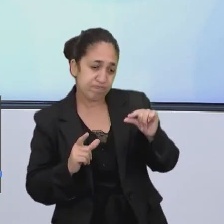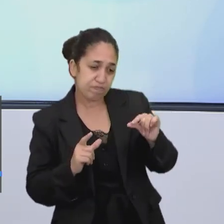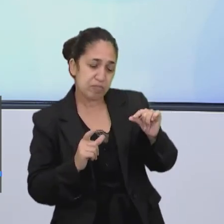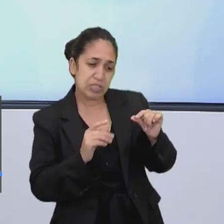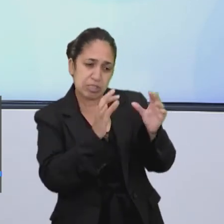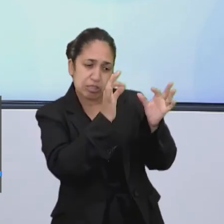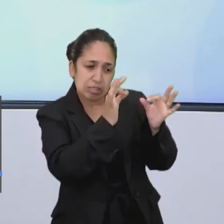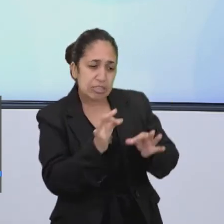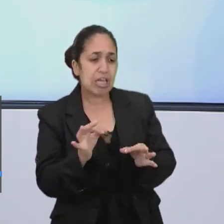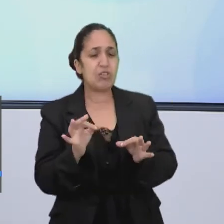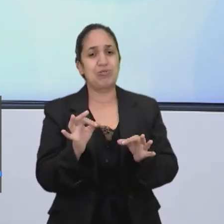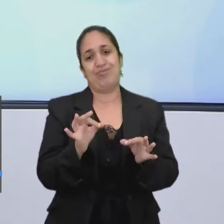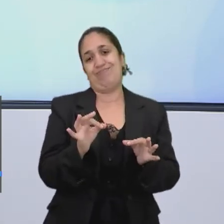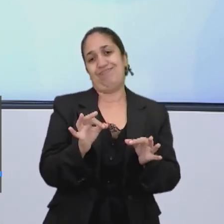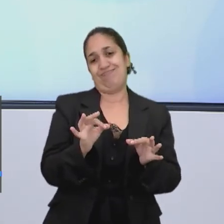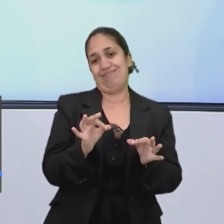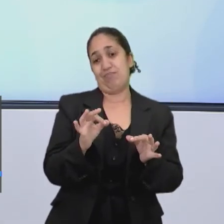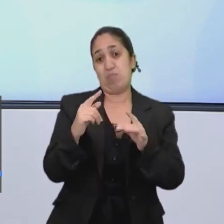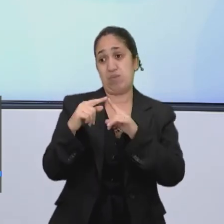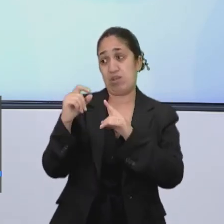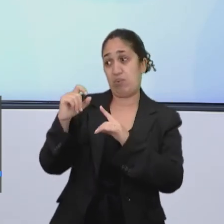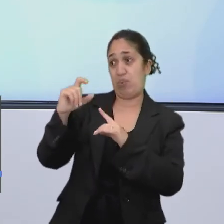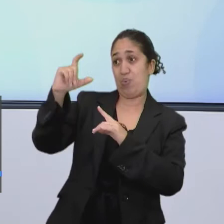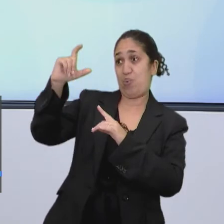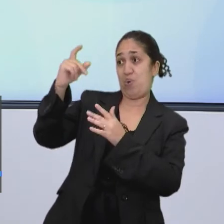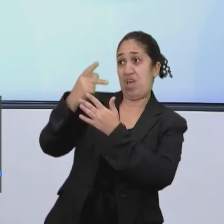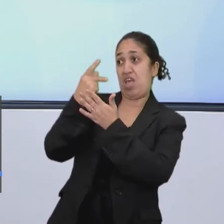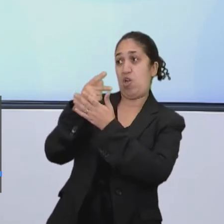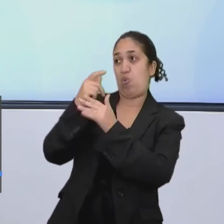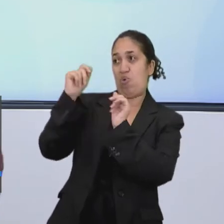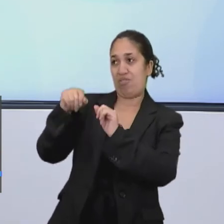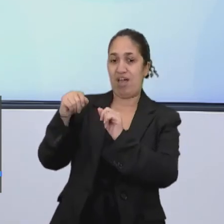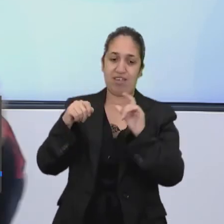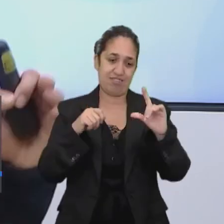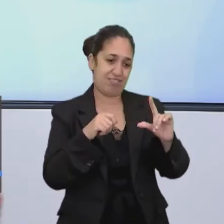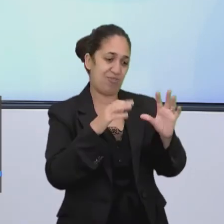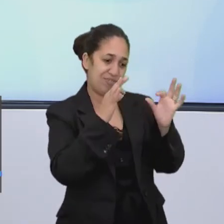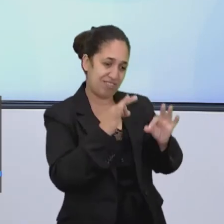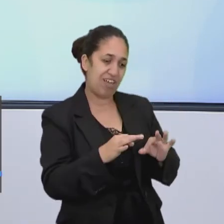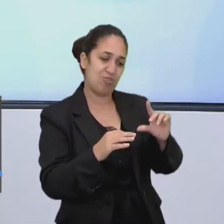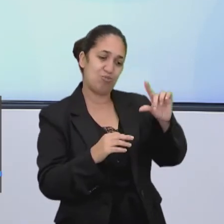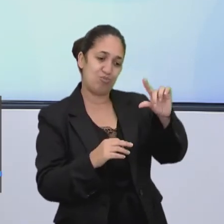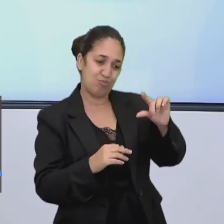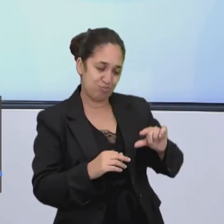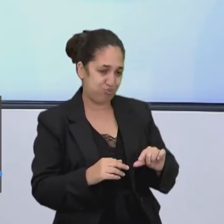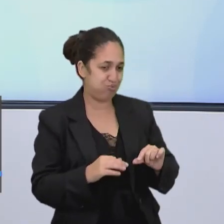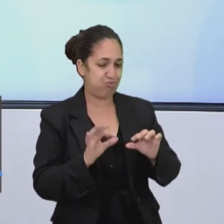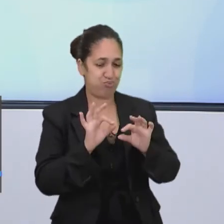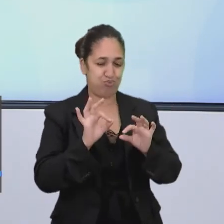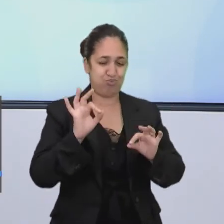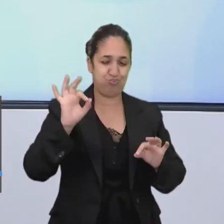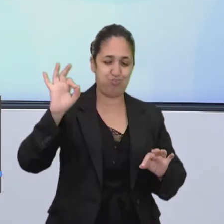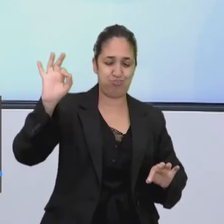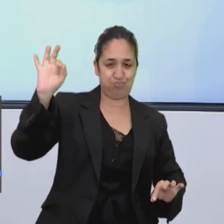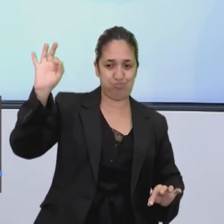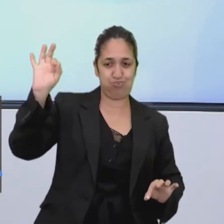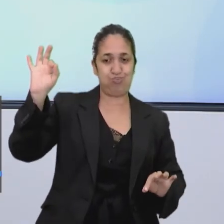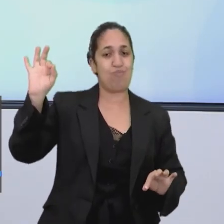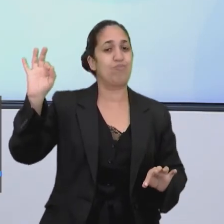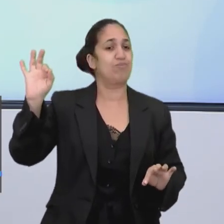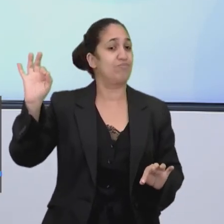dos resultados. Lógico, né, você está aumentando o nível de erro, então você está o quê? Está se distanciando